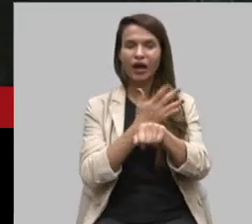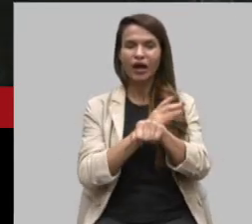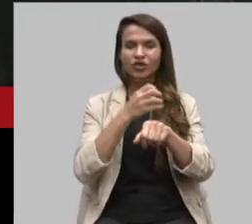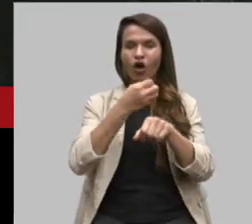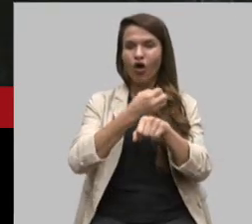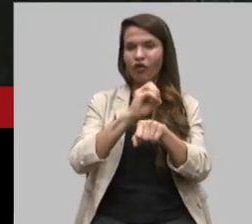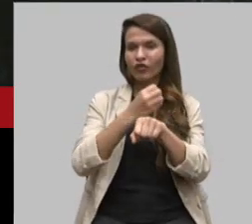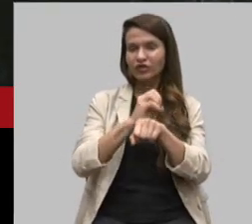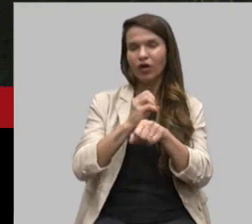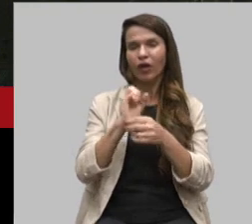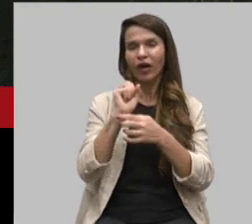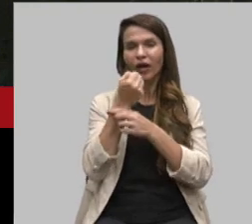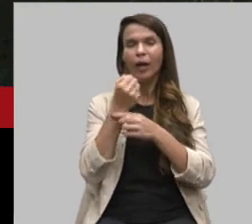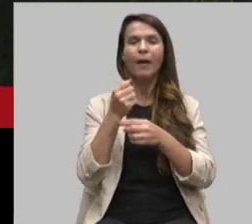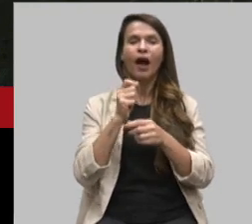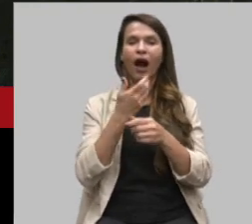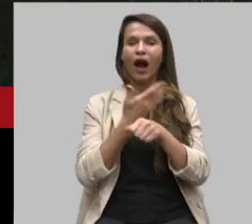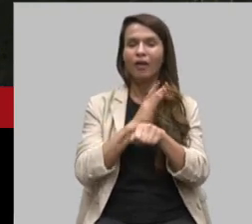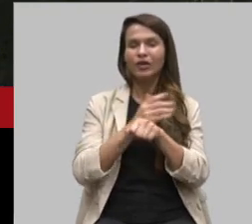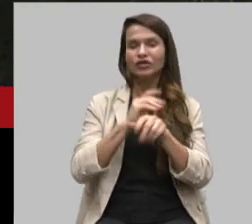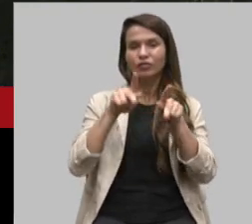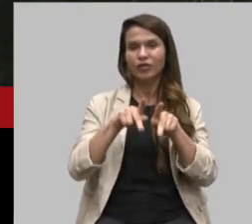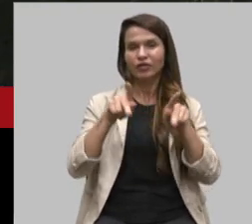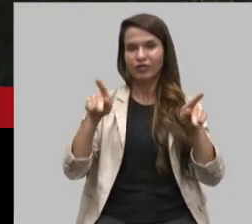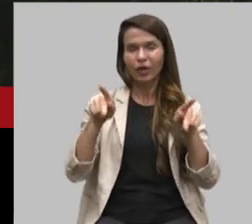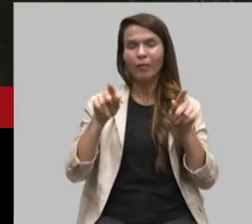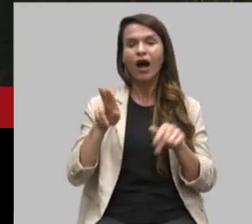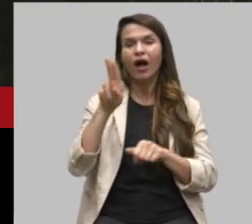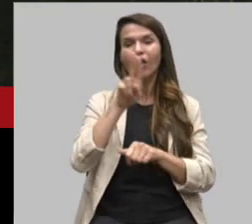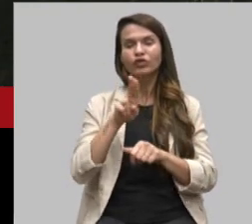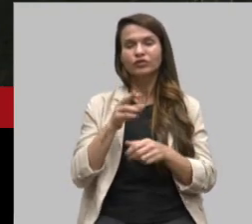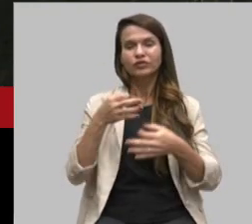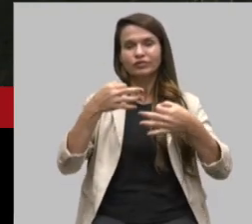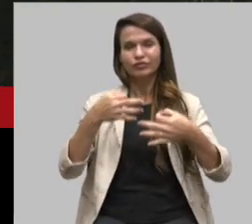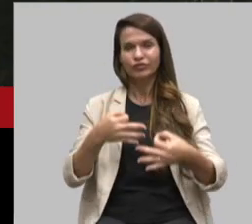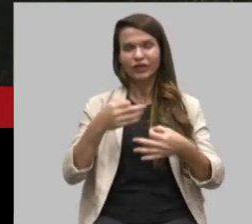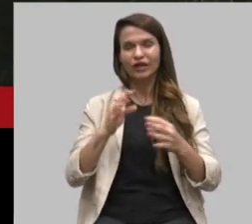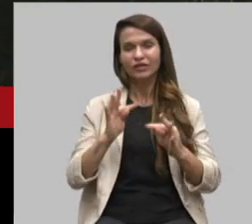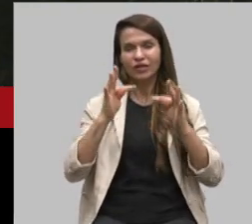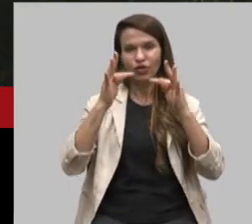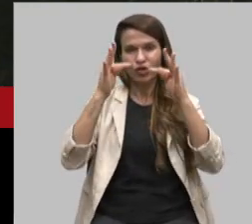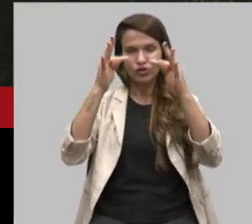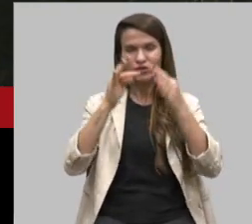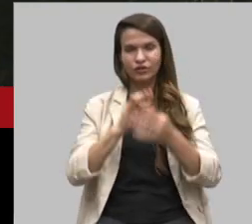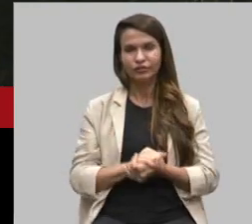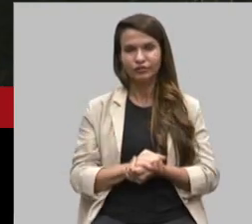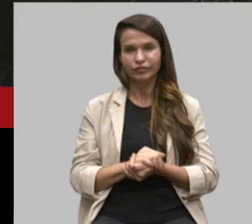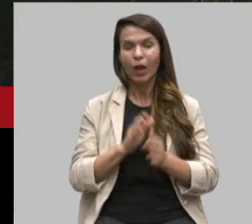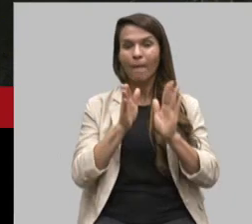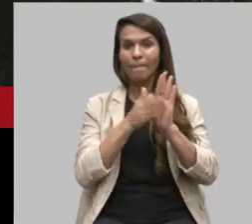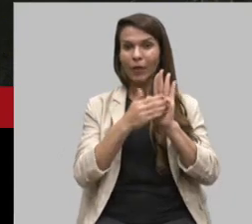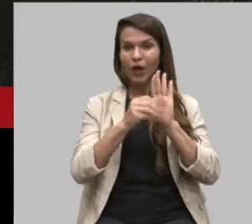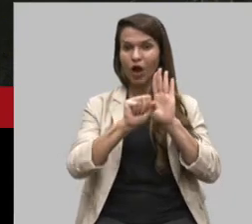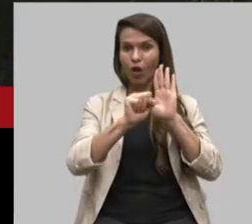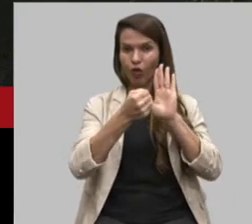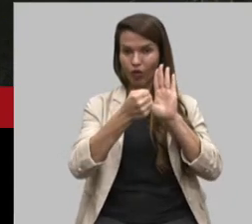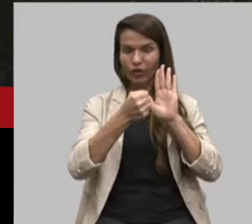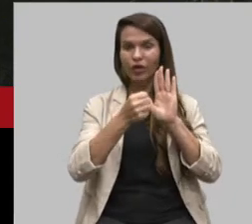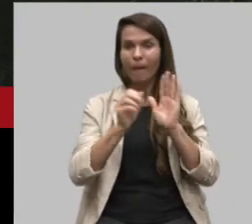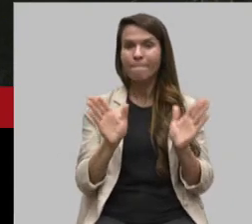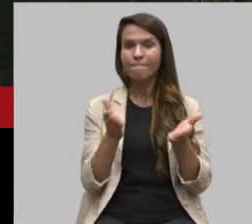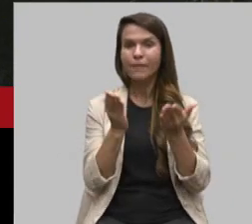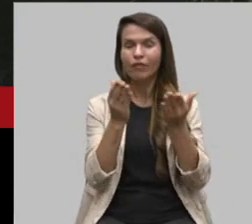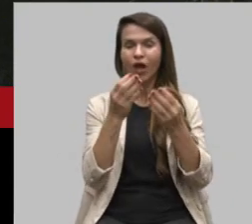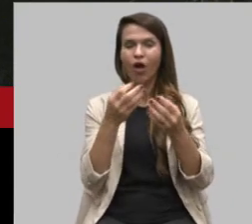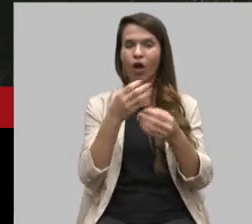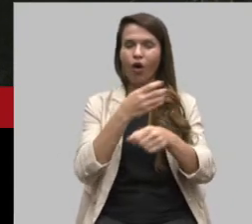capacitação dos professores para uso eficiente dessas tecnologias proposta oito promoção de oficinas